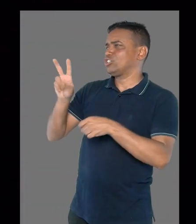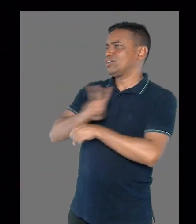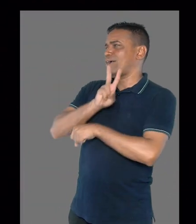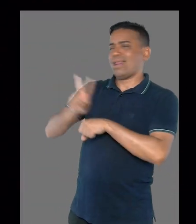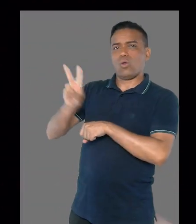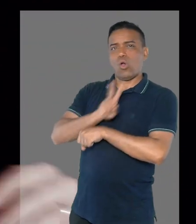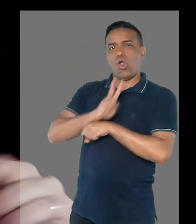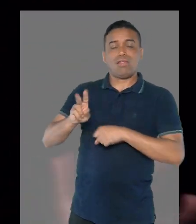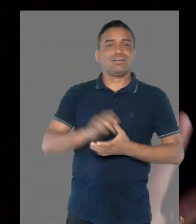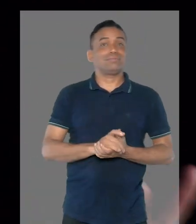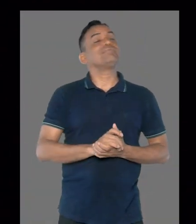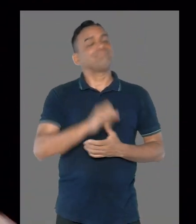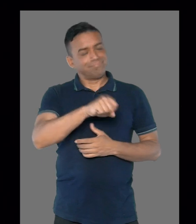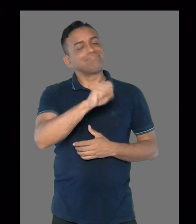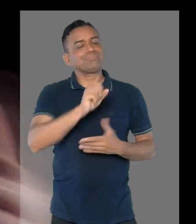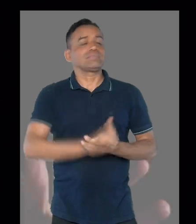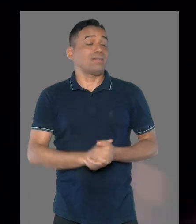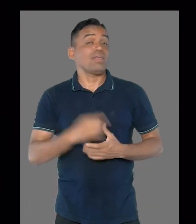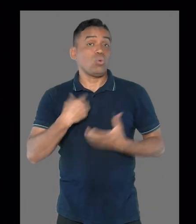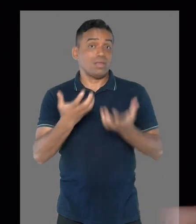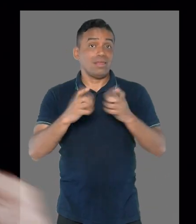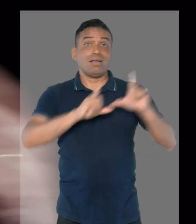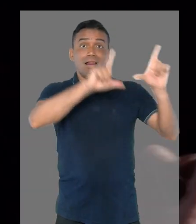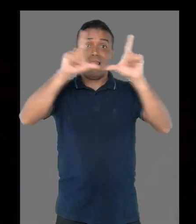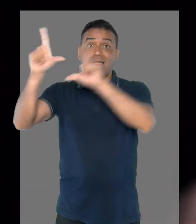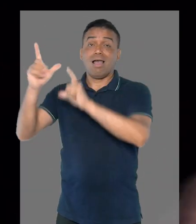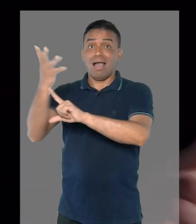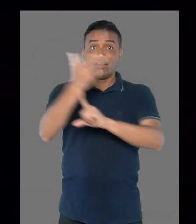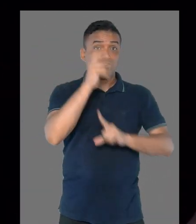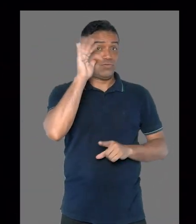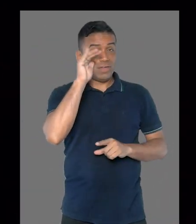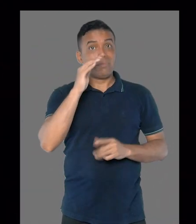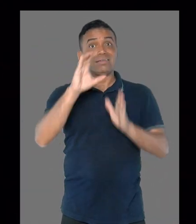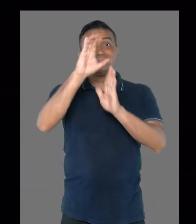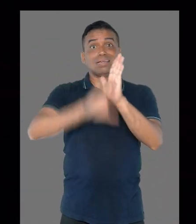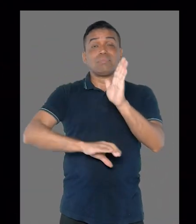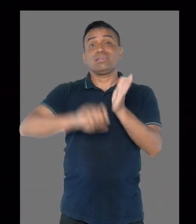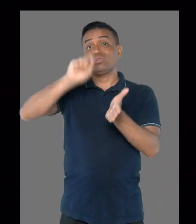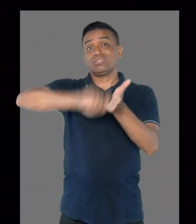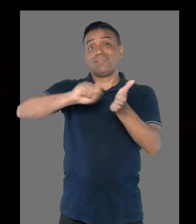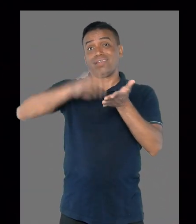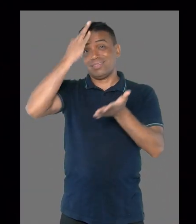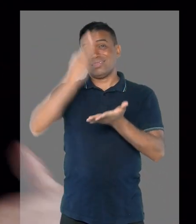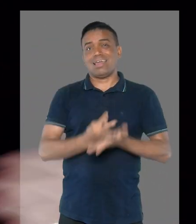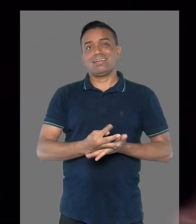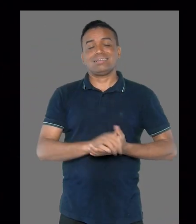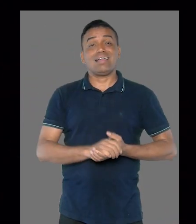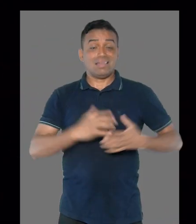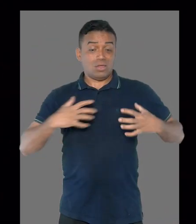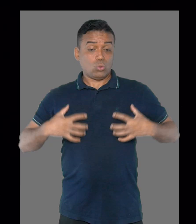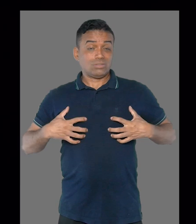é. E todo mundo tá lá. E eu queria ir para a exposição, mas eu tinha que fazer o raio desse capítulo da tese. E eu quebrei